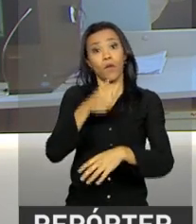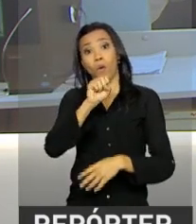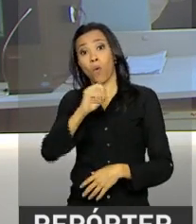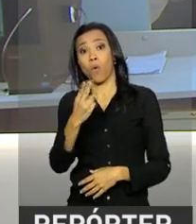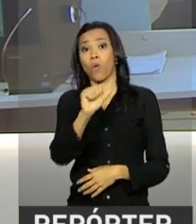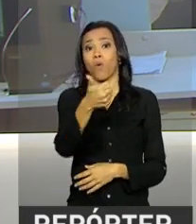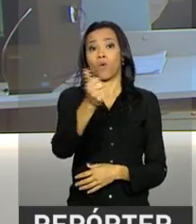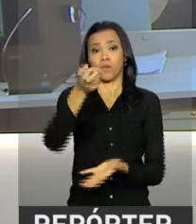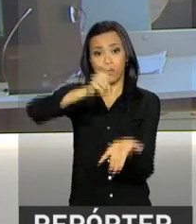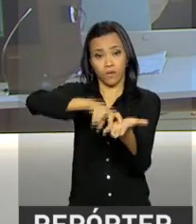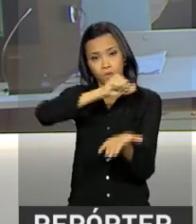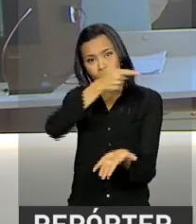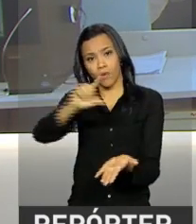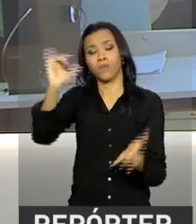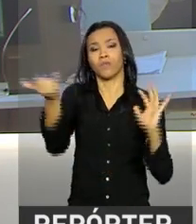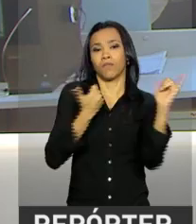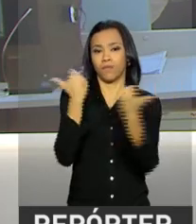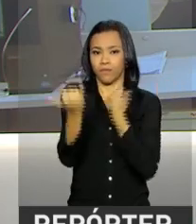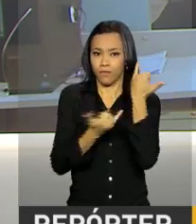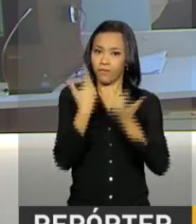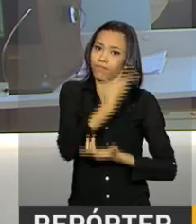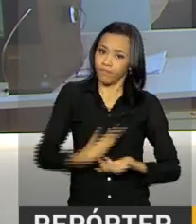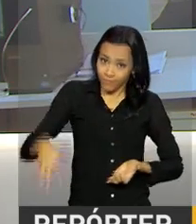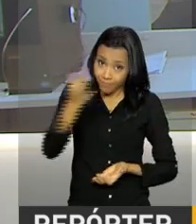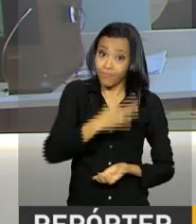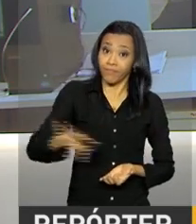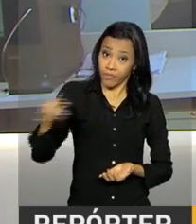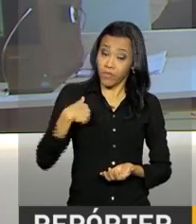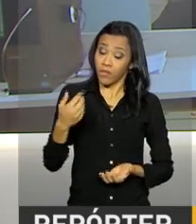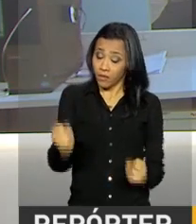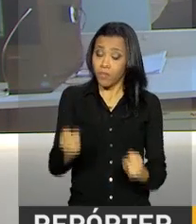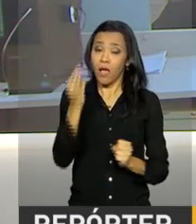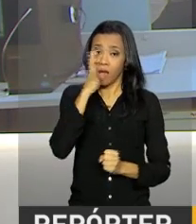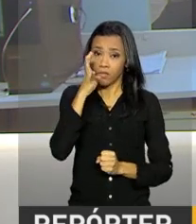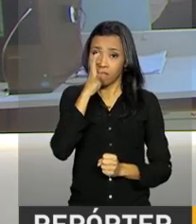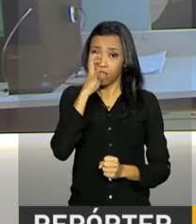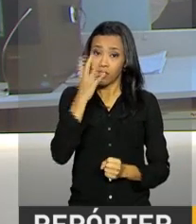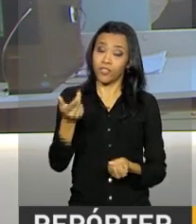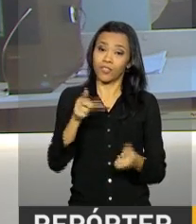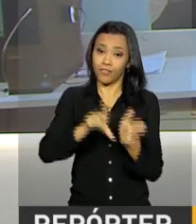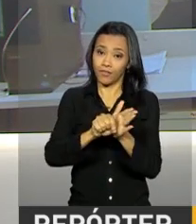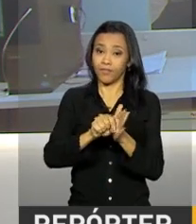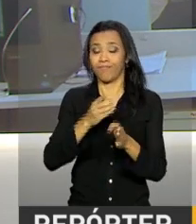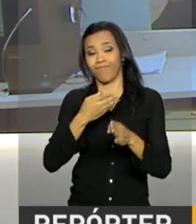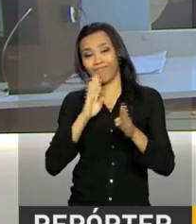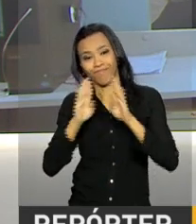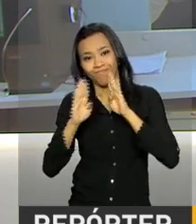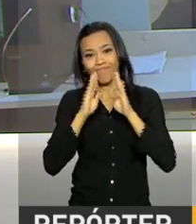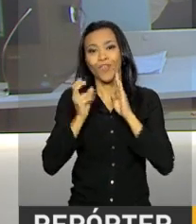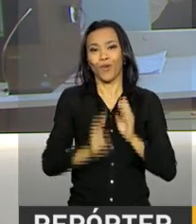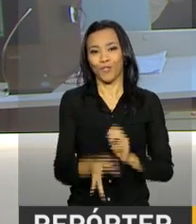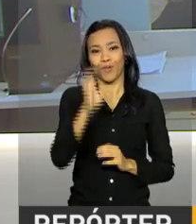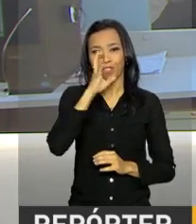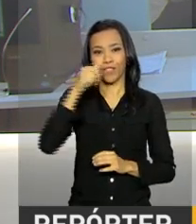às 11 da manhã com outras informações do governo federal. Acompanhe também as novidades em nossas redes sociais.